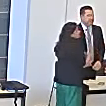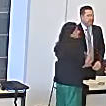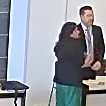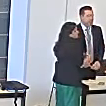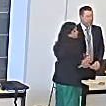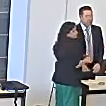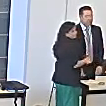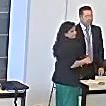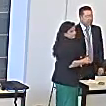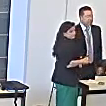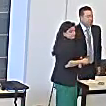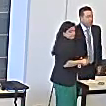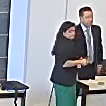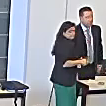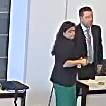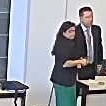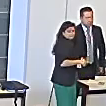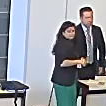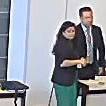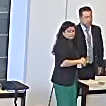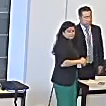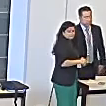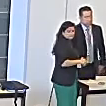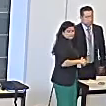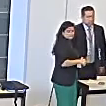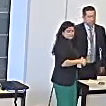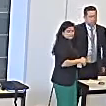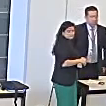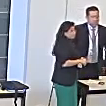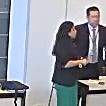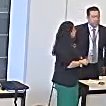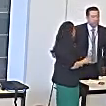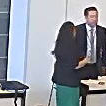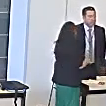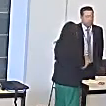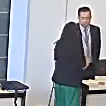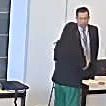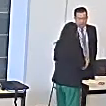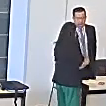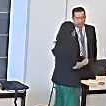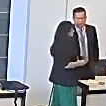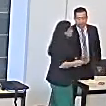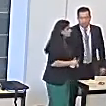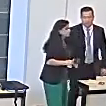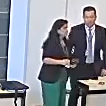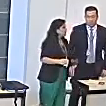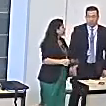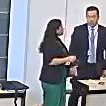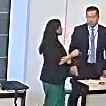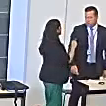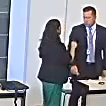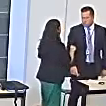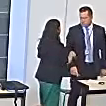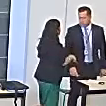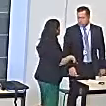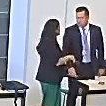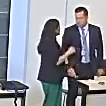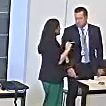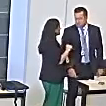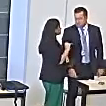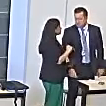do idoso na minha região, sul de Minas. Ele é feito pelo CRAS, prefeitura.